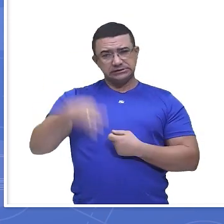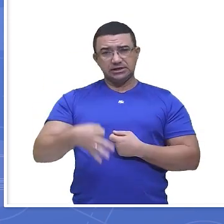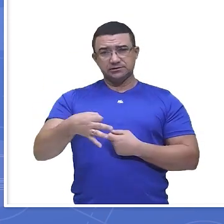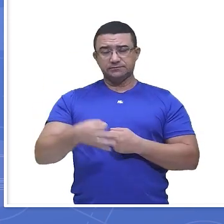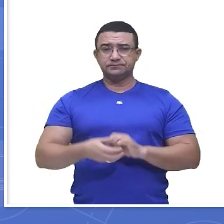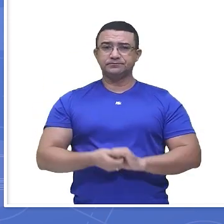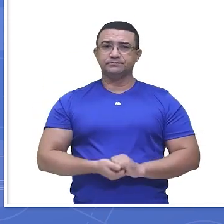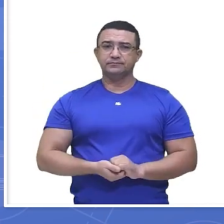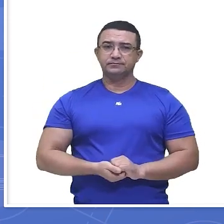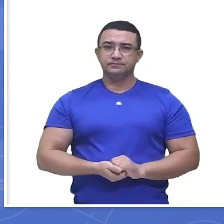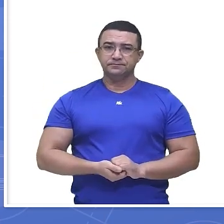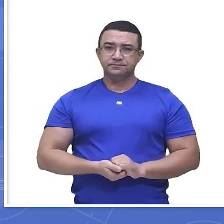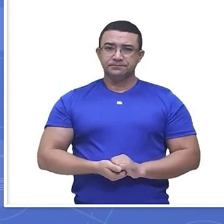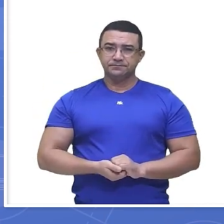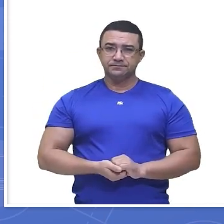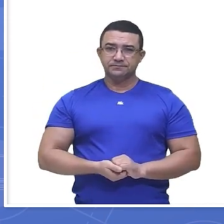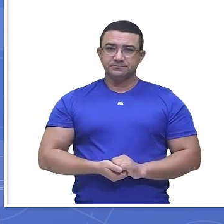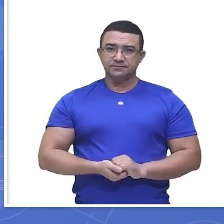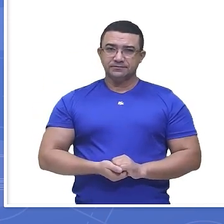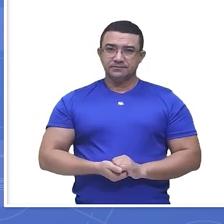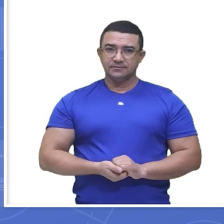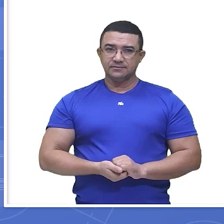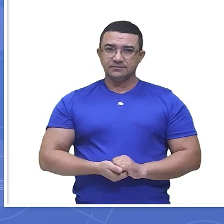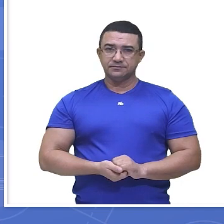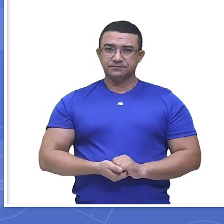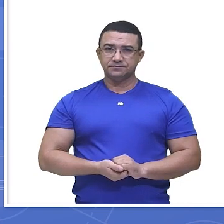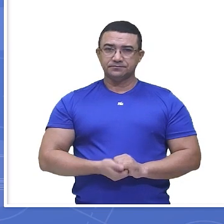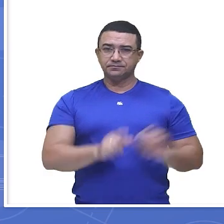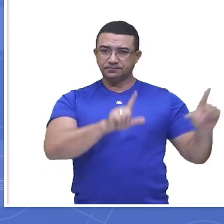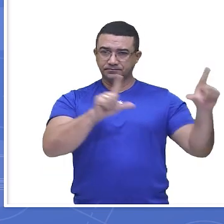ok? Completa. Voltemos aqui.